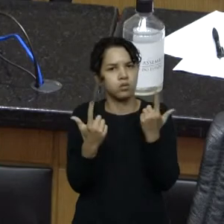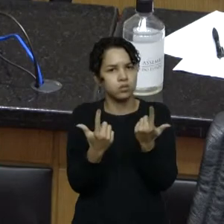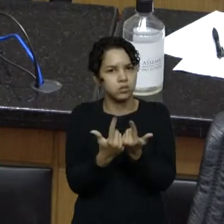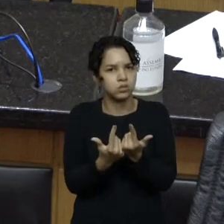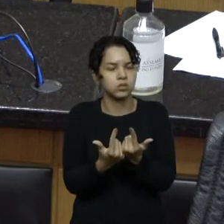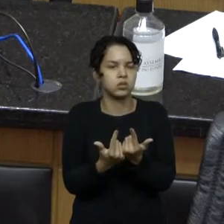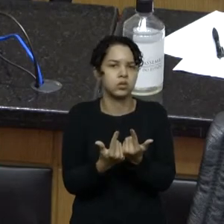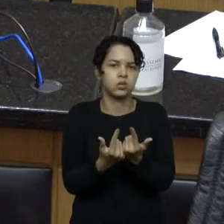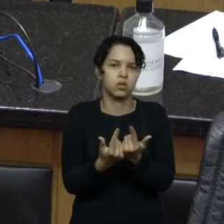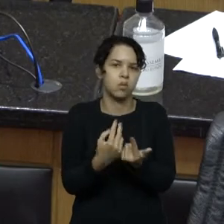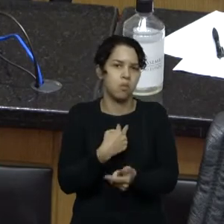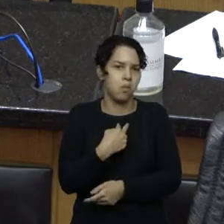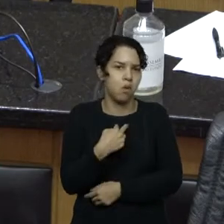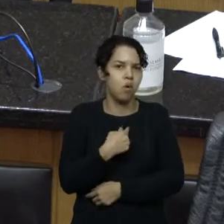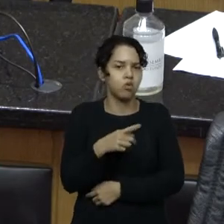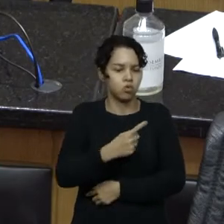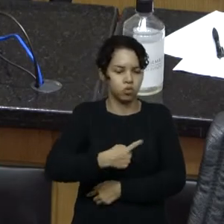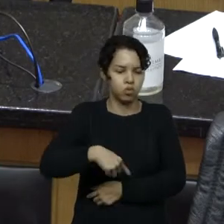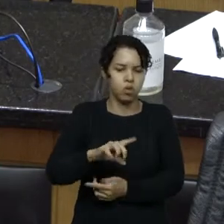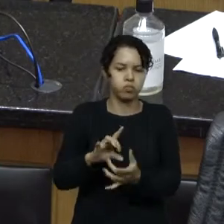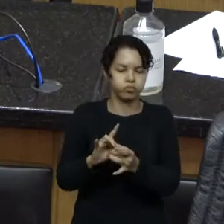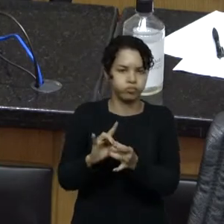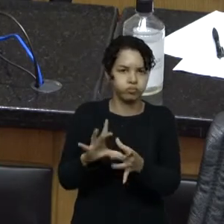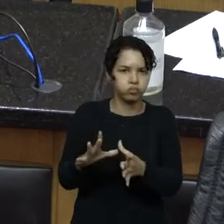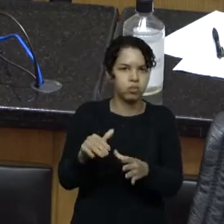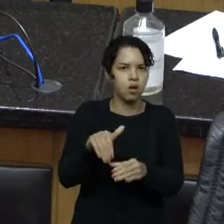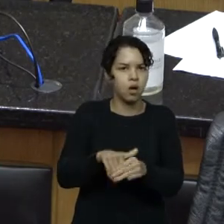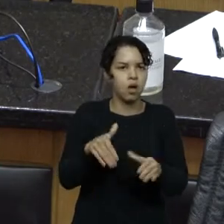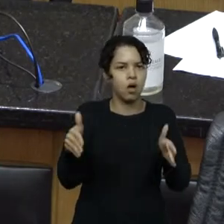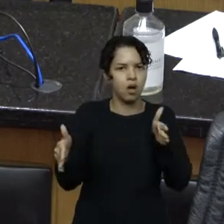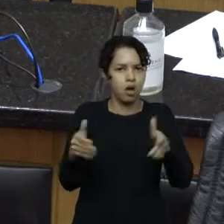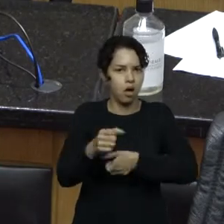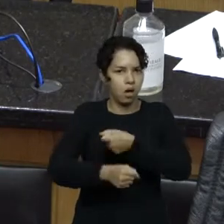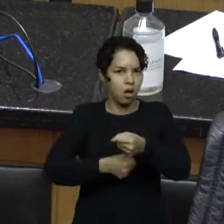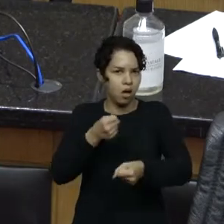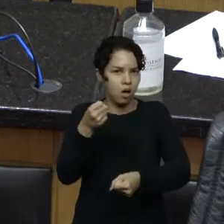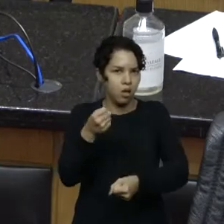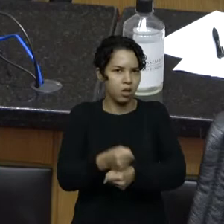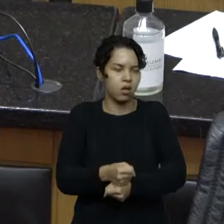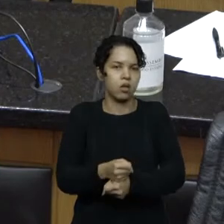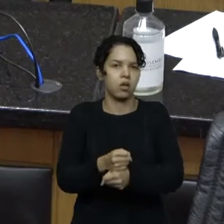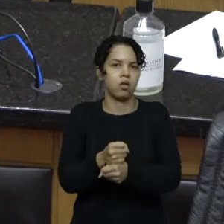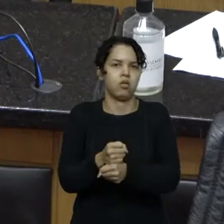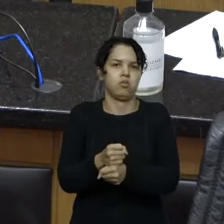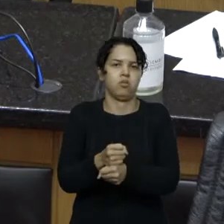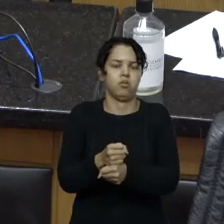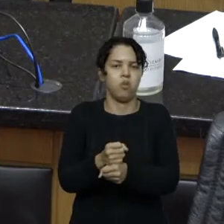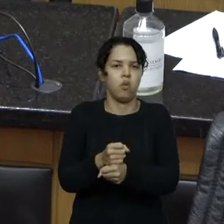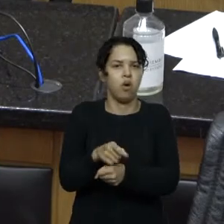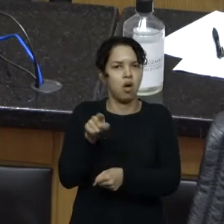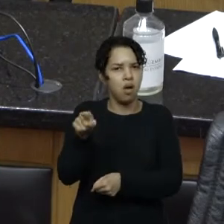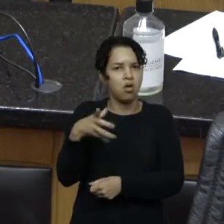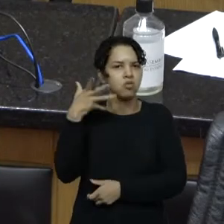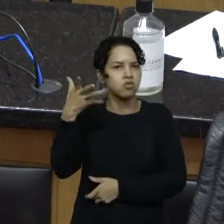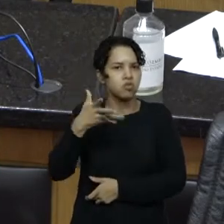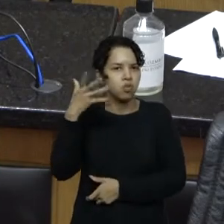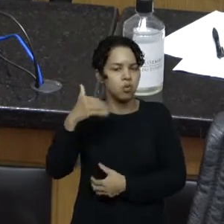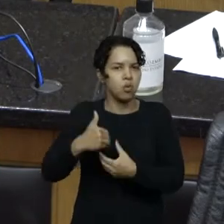não é mais possível que a gente permita que no ano eleitoral e se patrocine esse discurso eleitoreiro